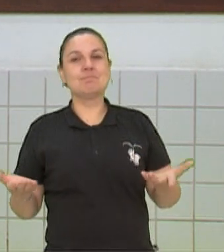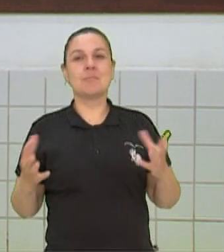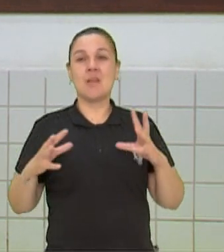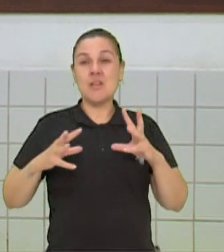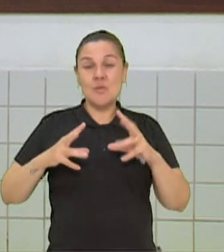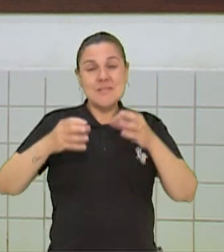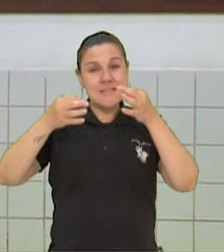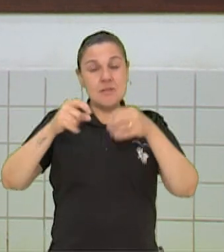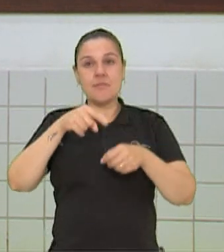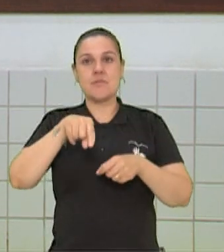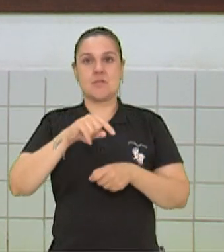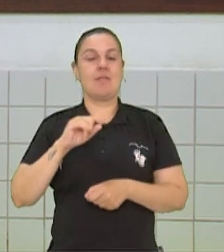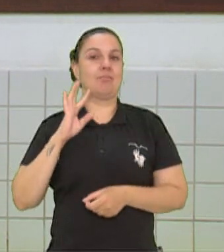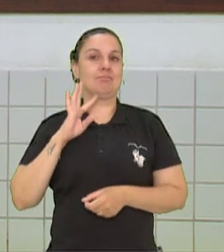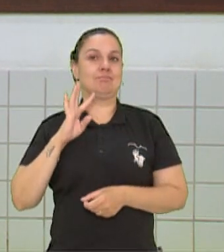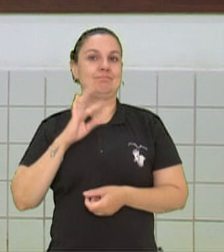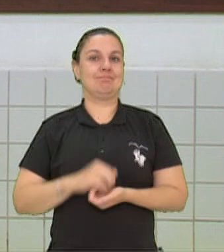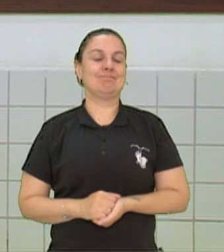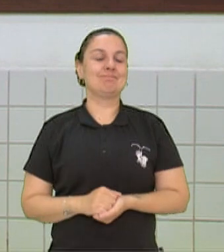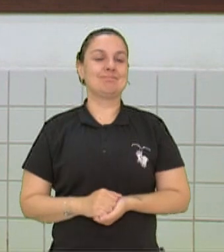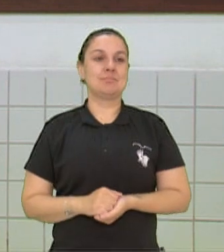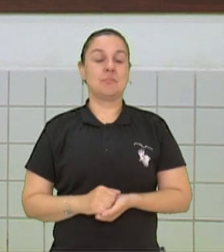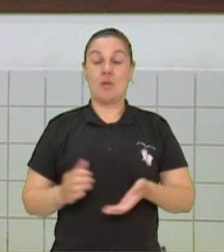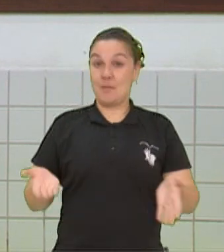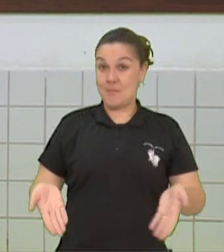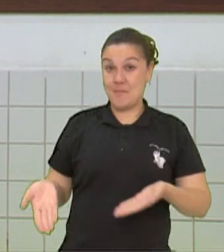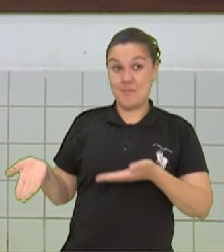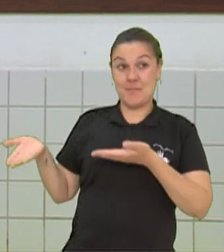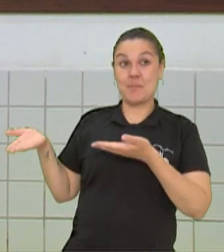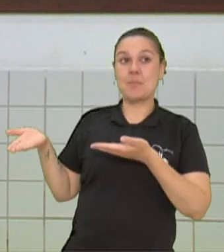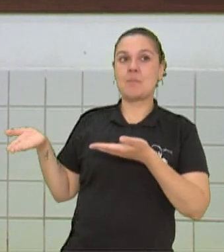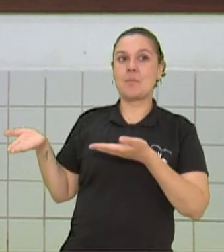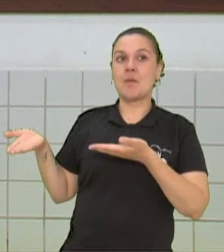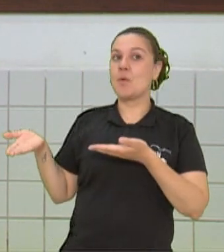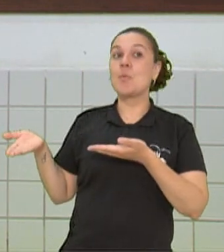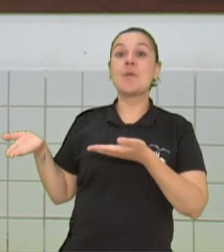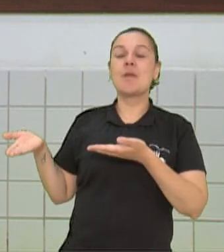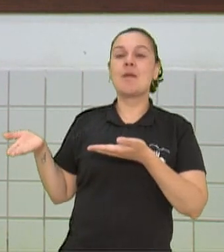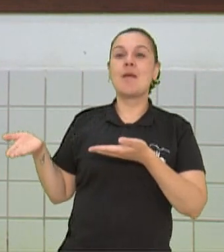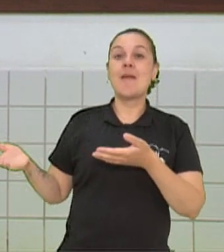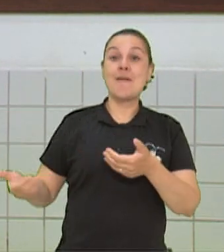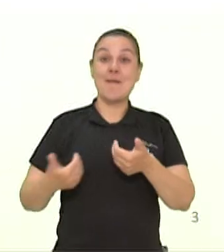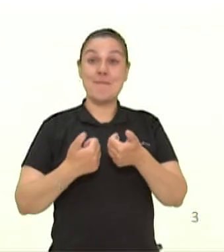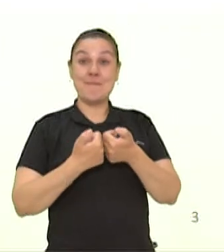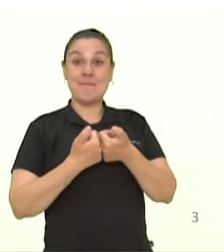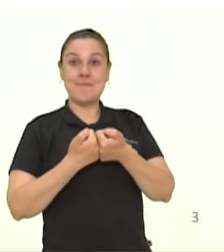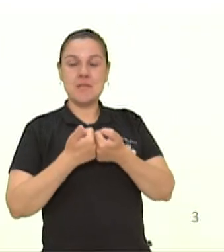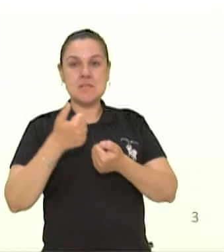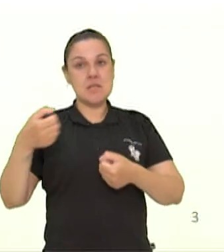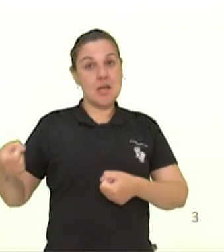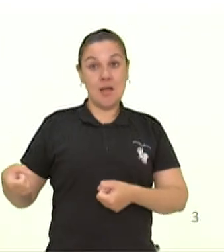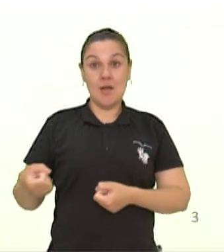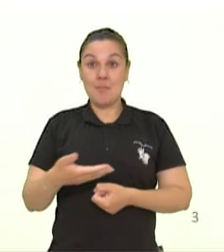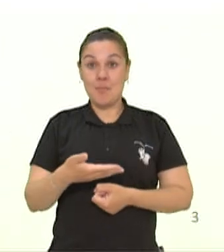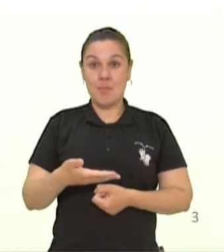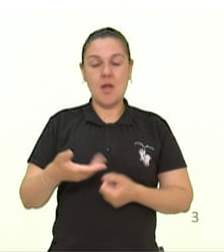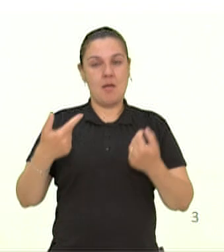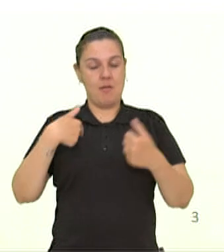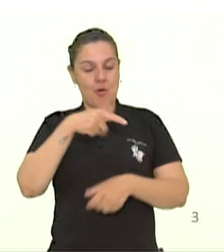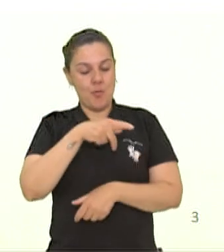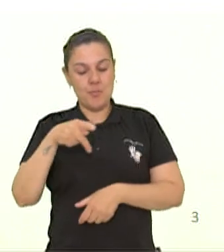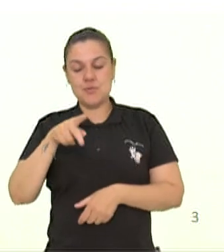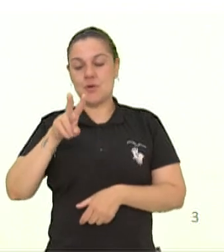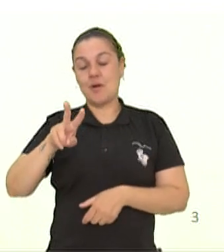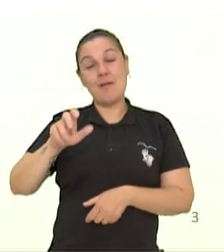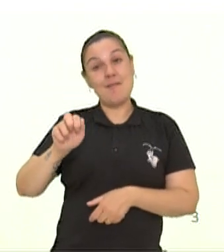ter certeza que você vai gostar muito dessa aula. Eu apresento a vocês, pessoal, a física moderna. Eu sou o professor Varley e